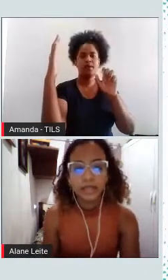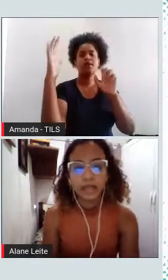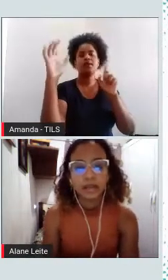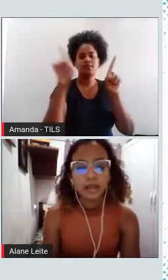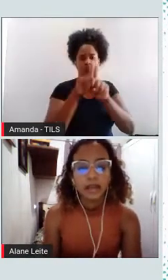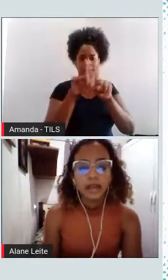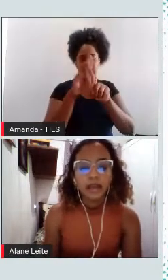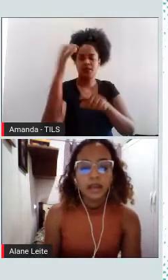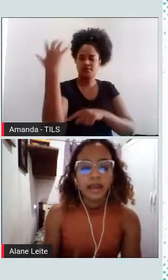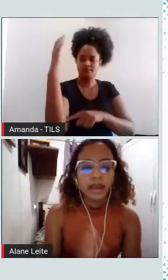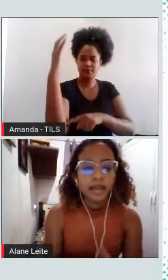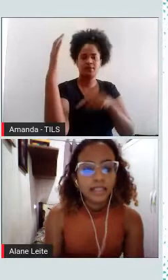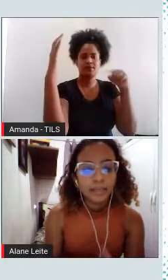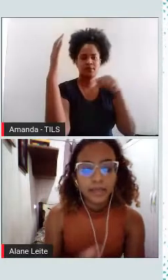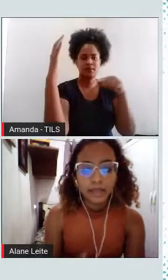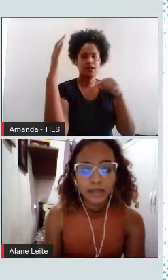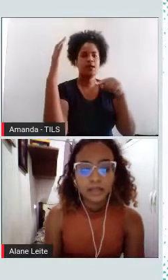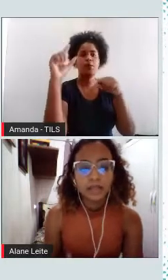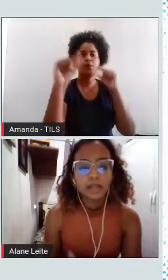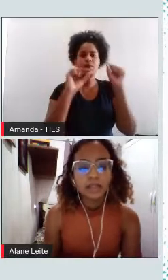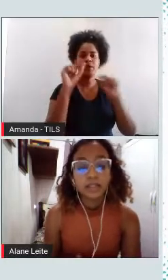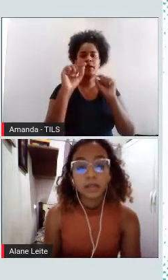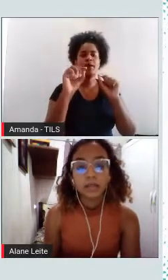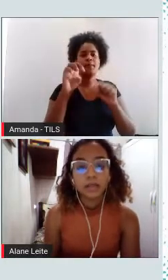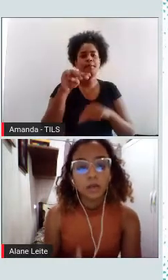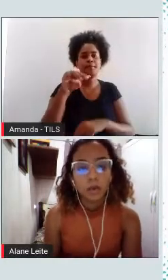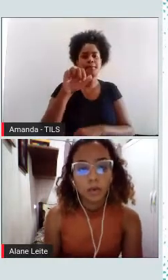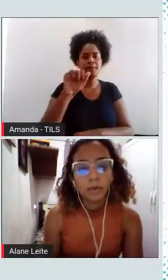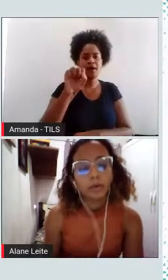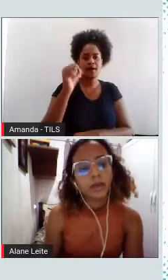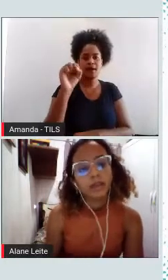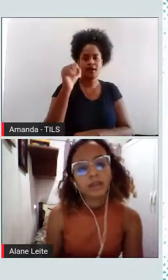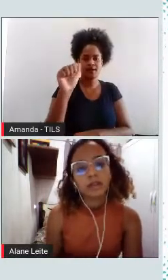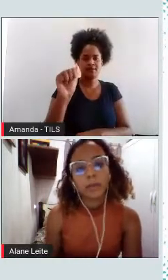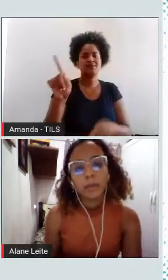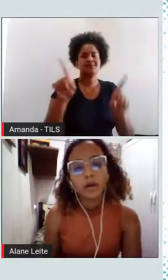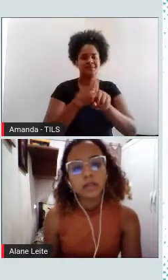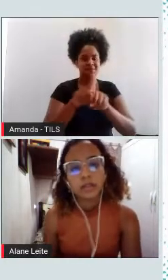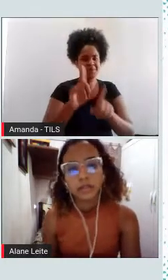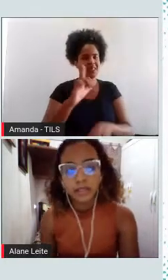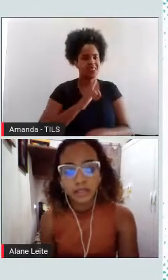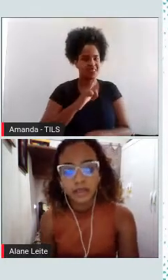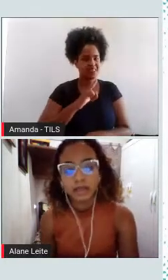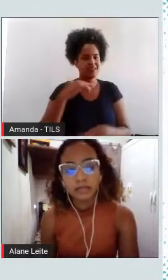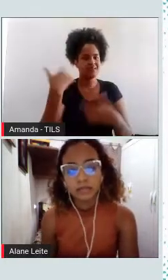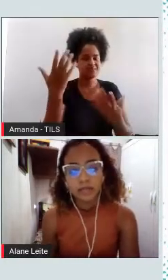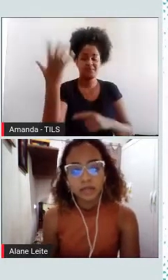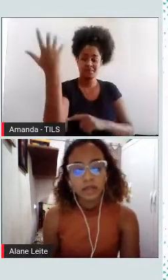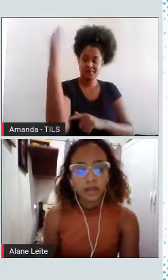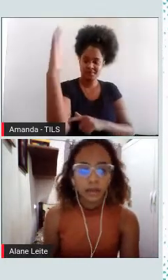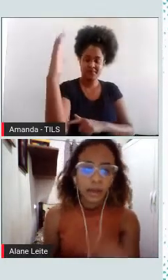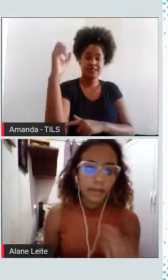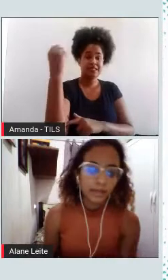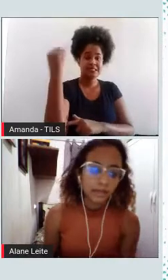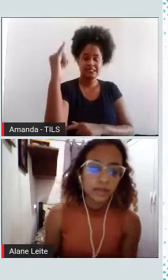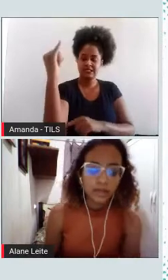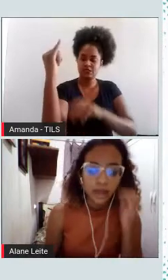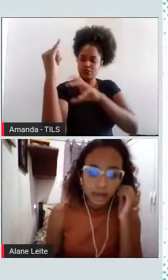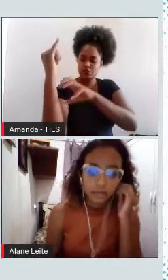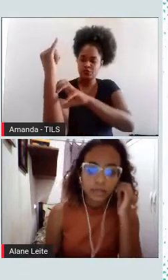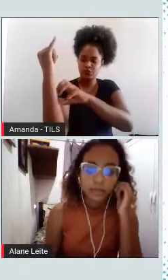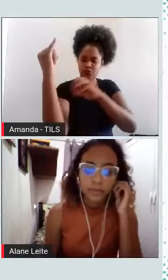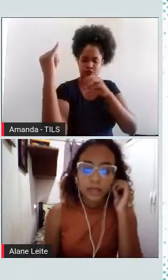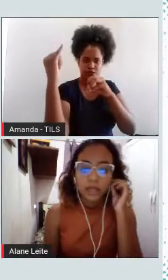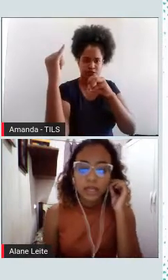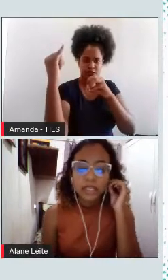de madeira, esse pedaço ele vai ser chamado de corpo, porque ele vai ser uma porção da matéria, que a matéria, no caso, é